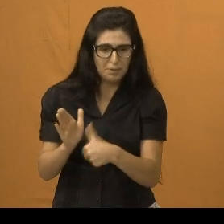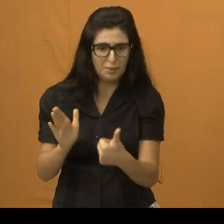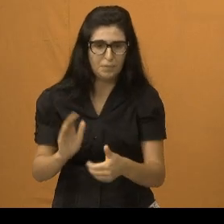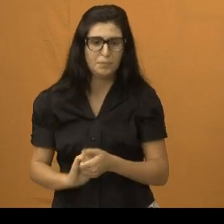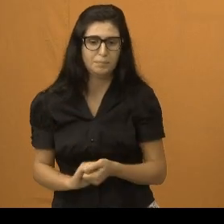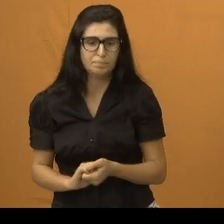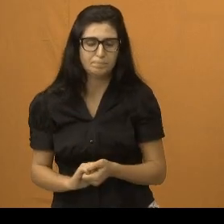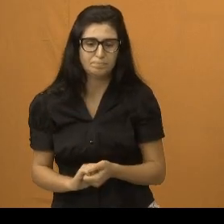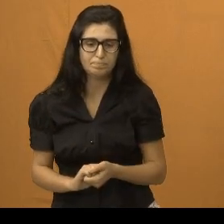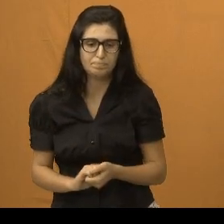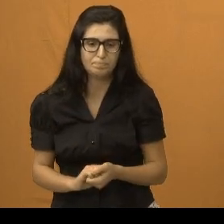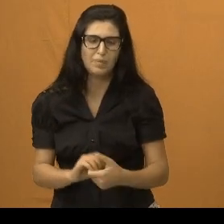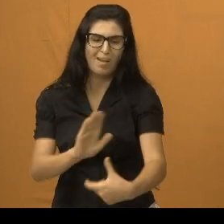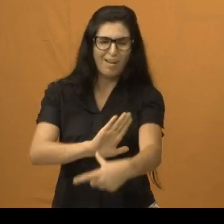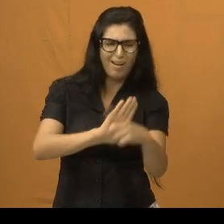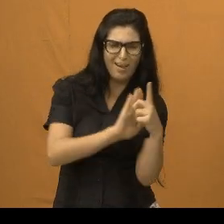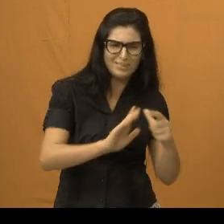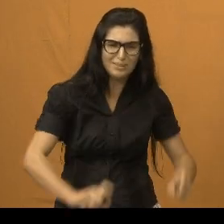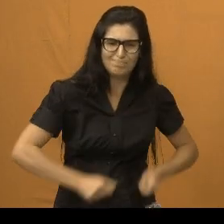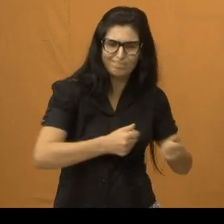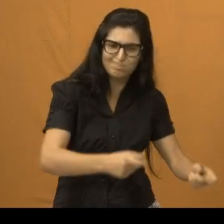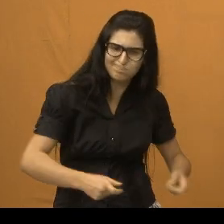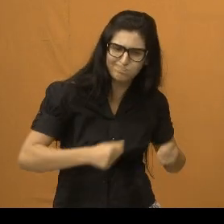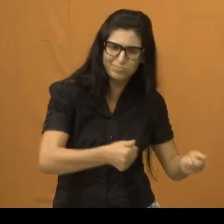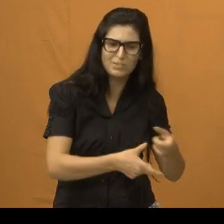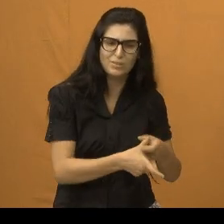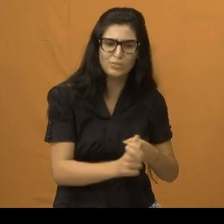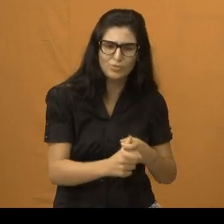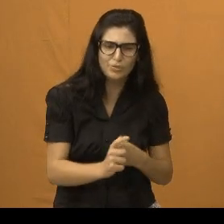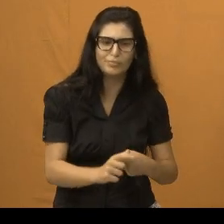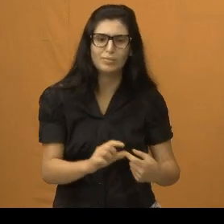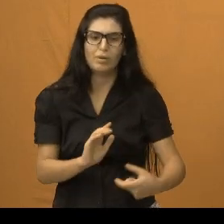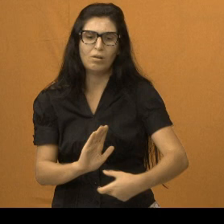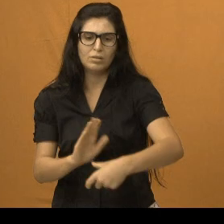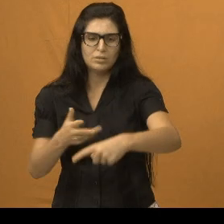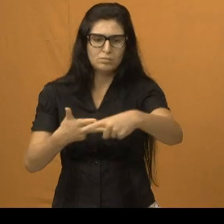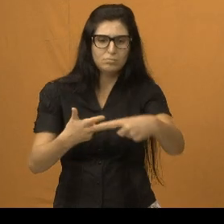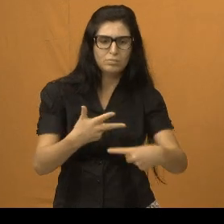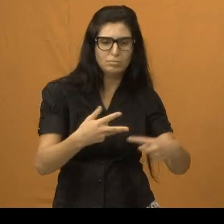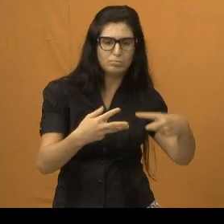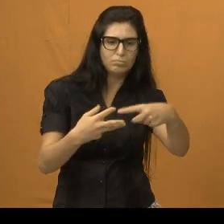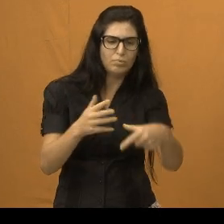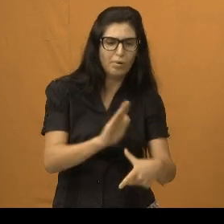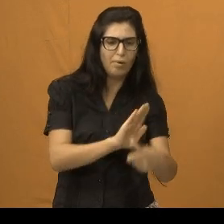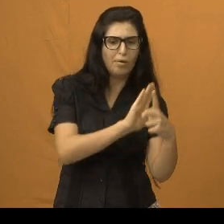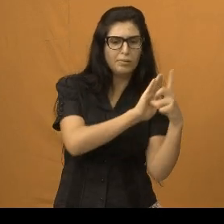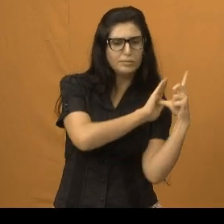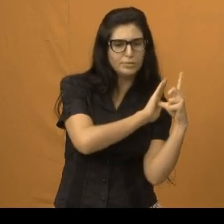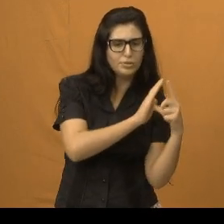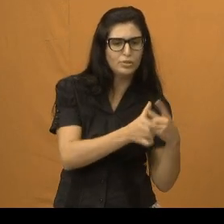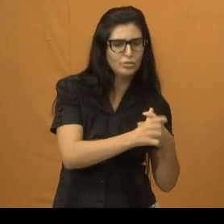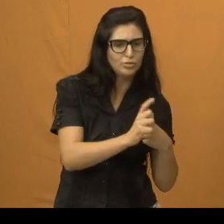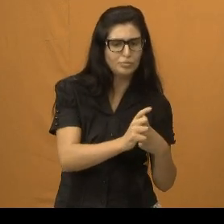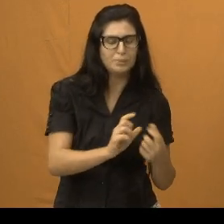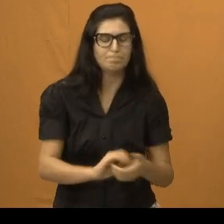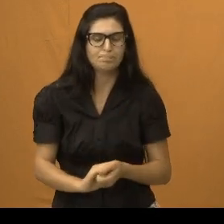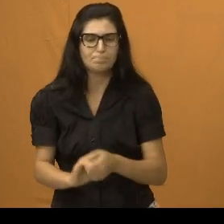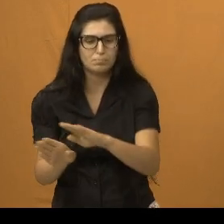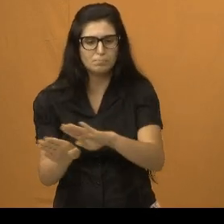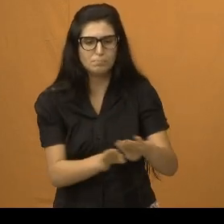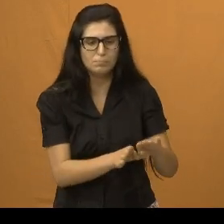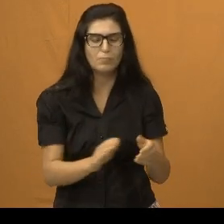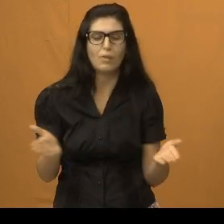no decorrer das palestras, a gente vai ter os números mais apurados. Vamos dar seguimento. Vamos falar agora